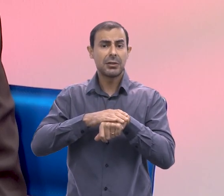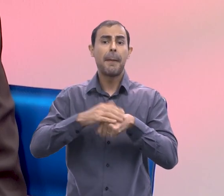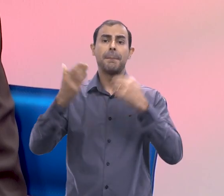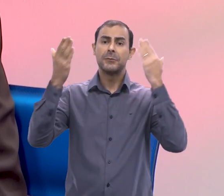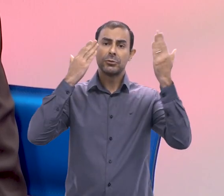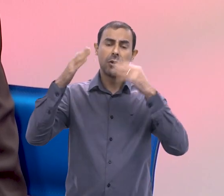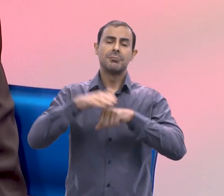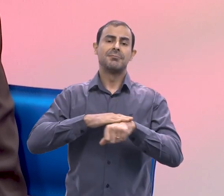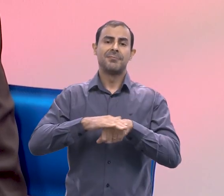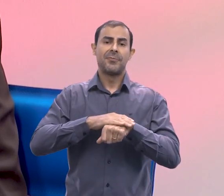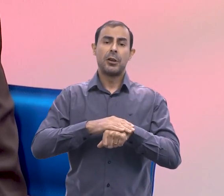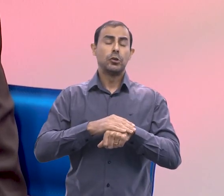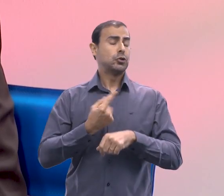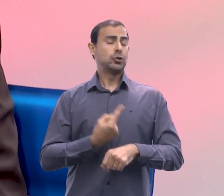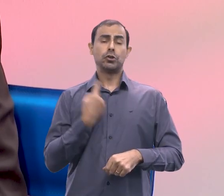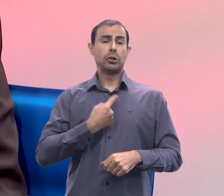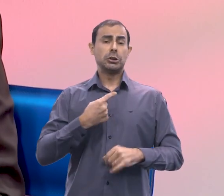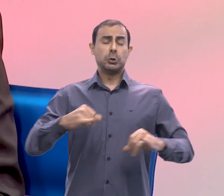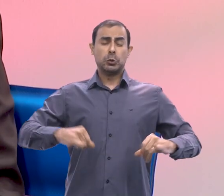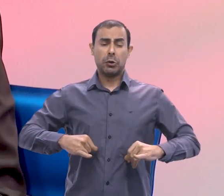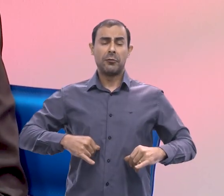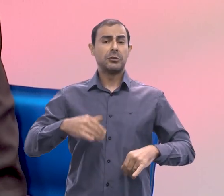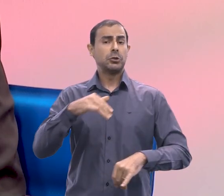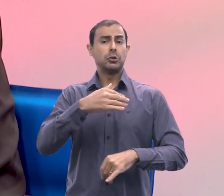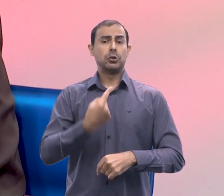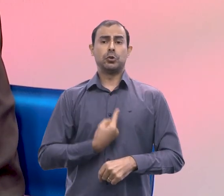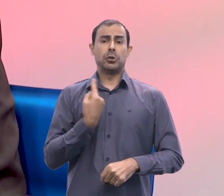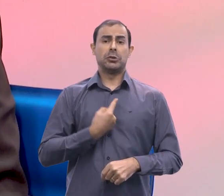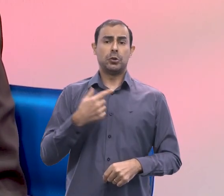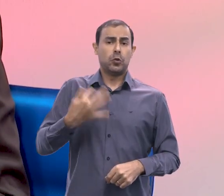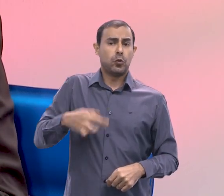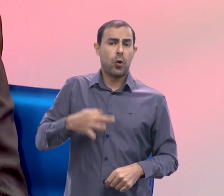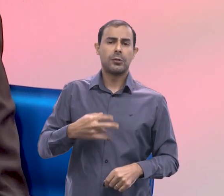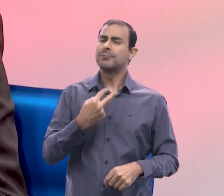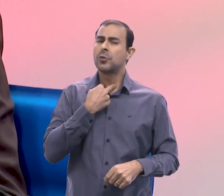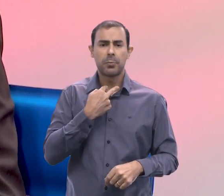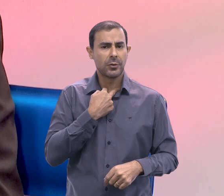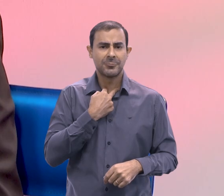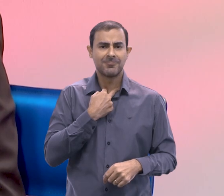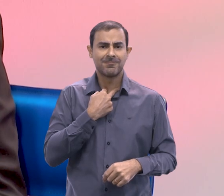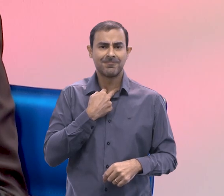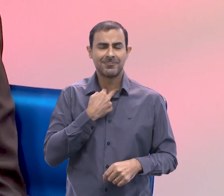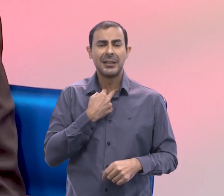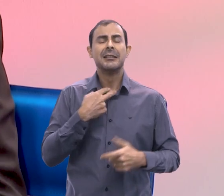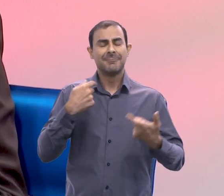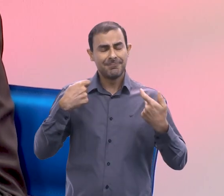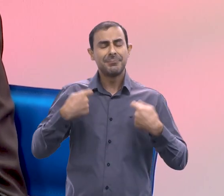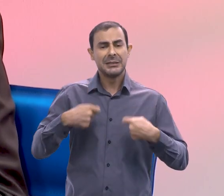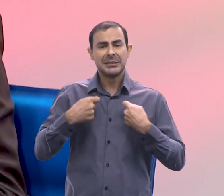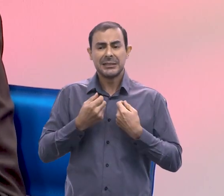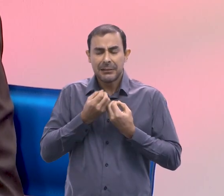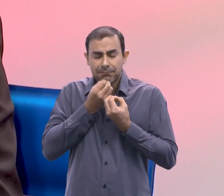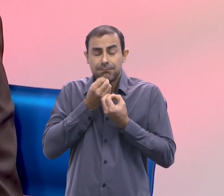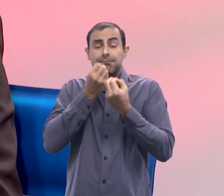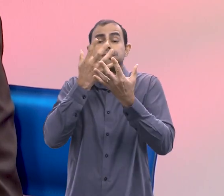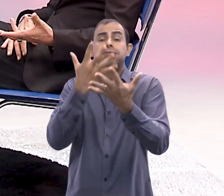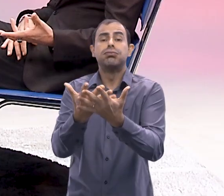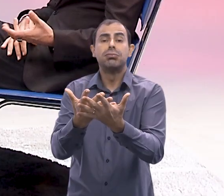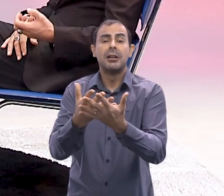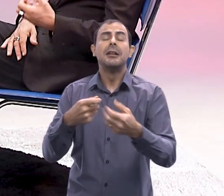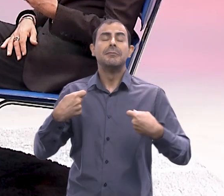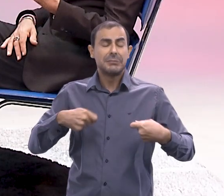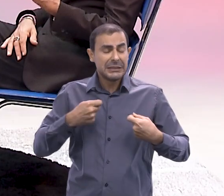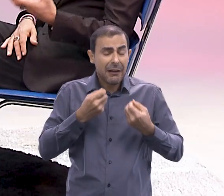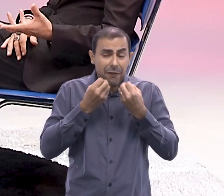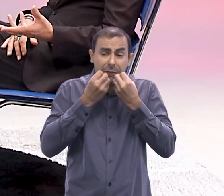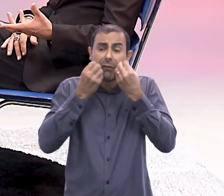psicólogo, mas não fique sozinho com a sua dor, porque toda dor não compartilhada dói mais. Então é necessário nós falarmos da nossa